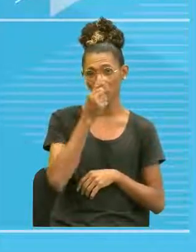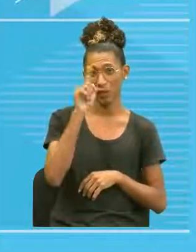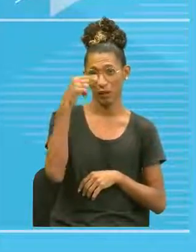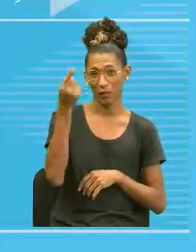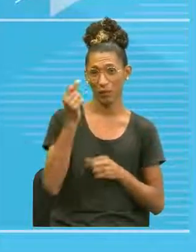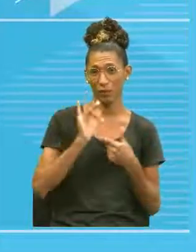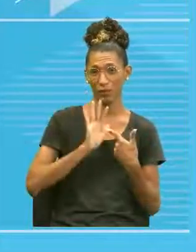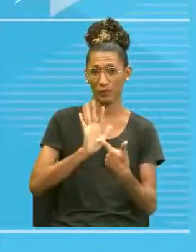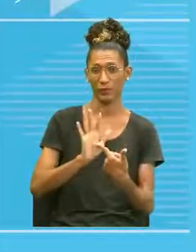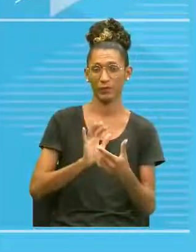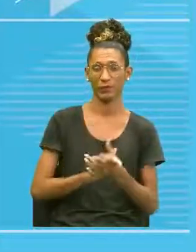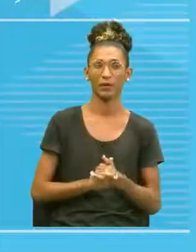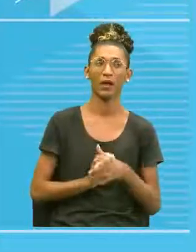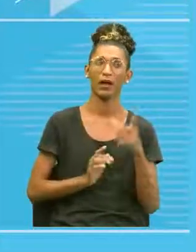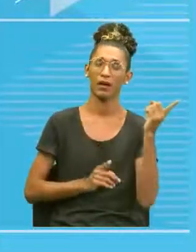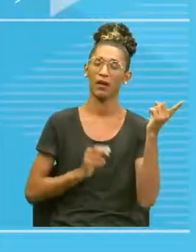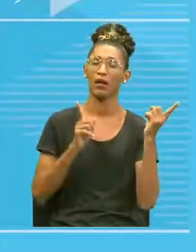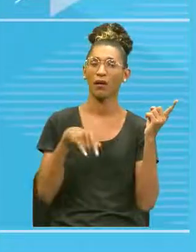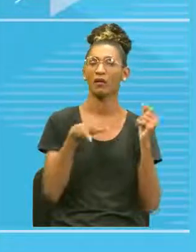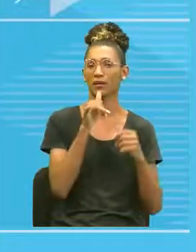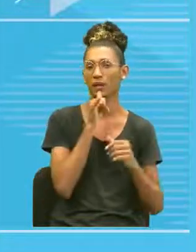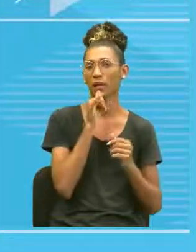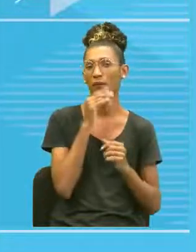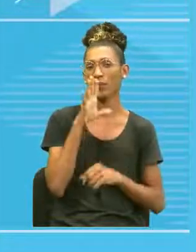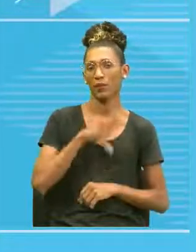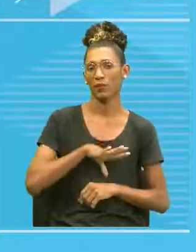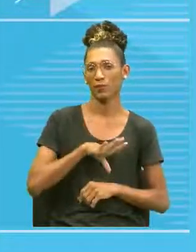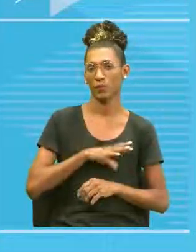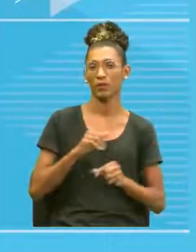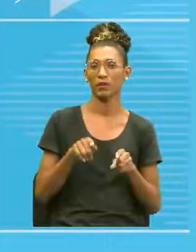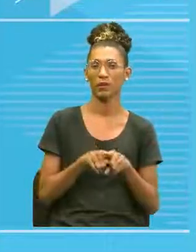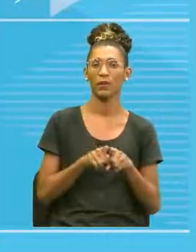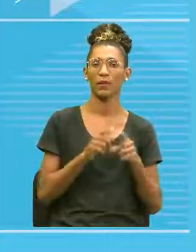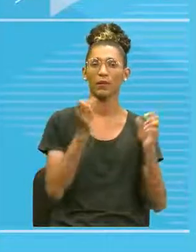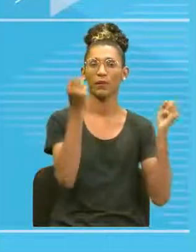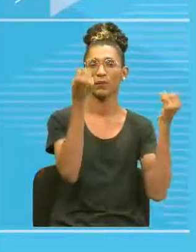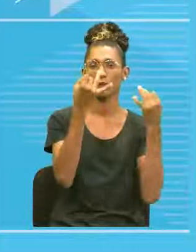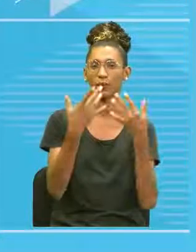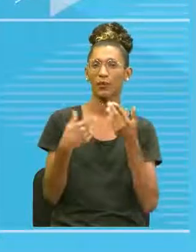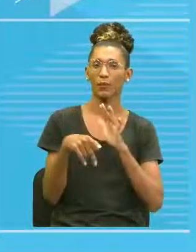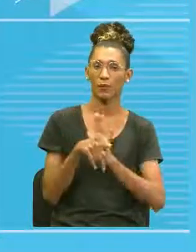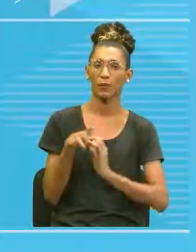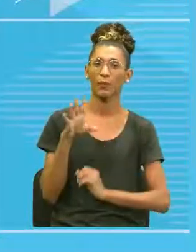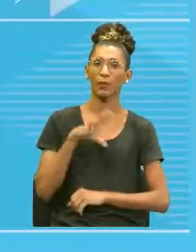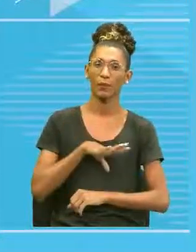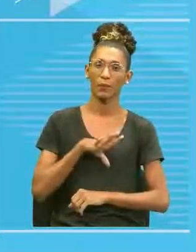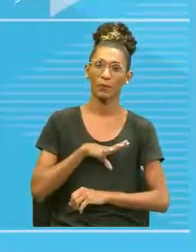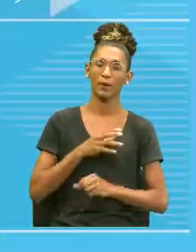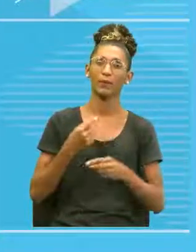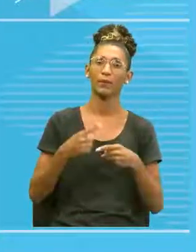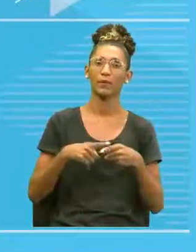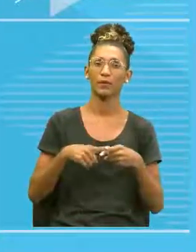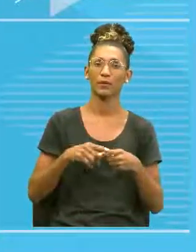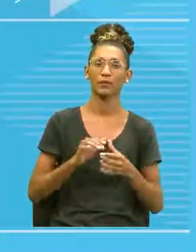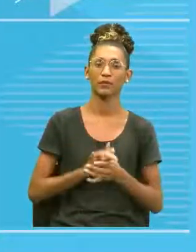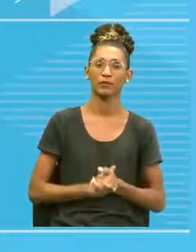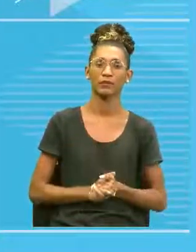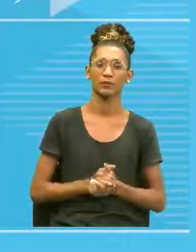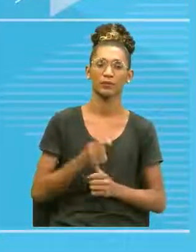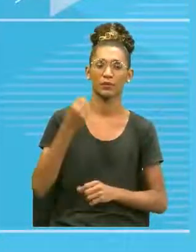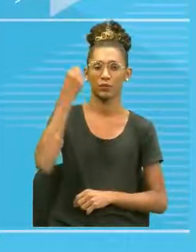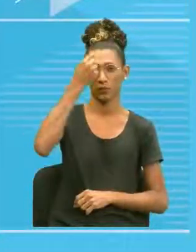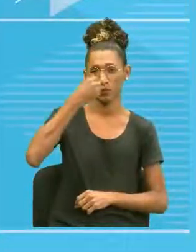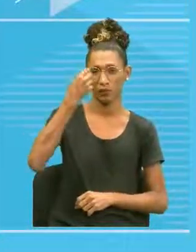eu trouxe exemplos em português uma explicação em português porque afinal de contas o